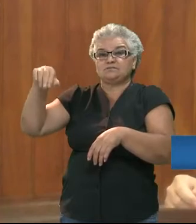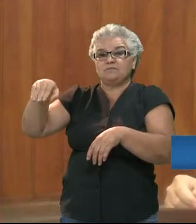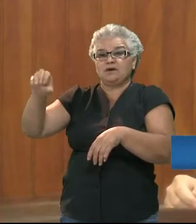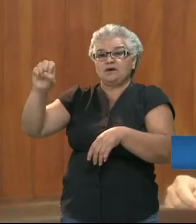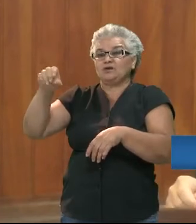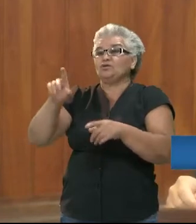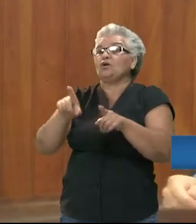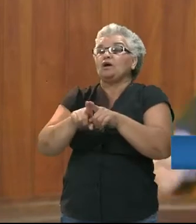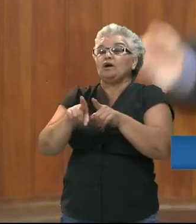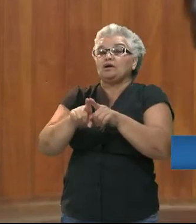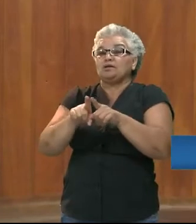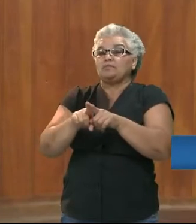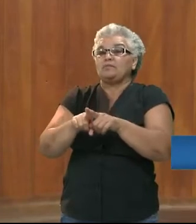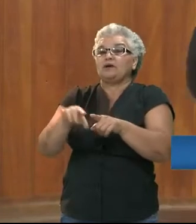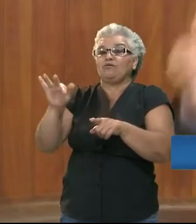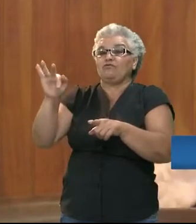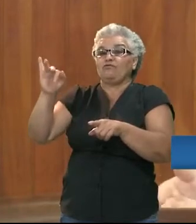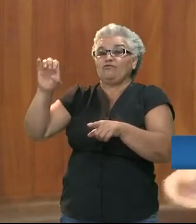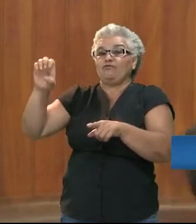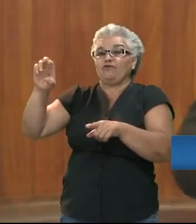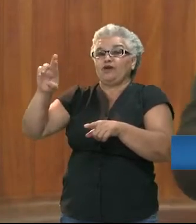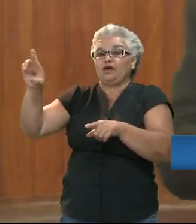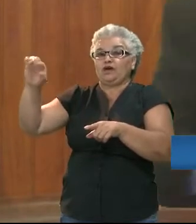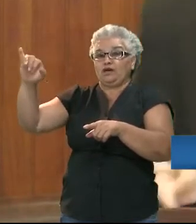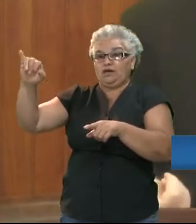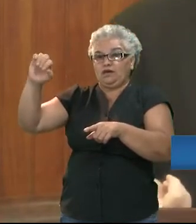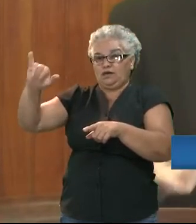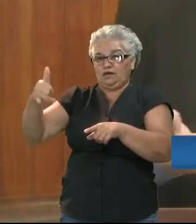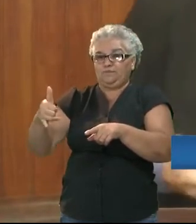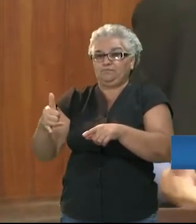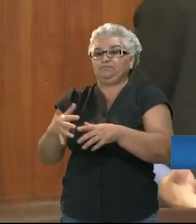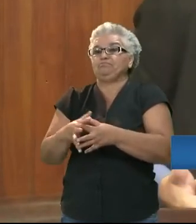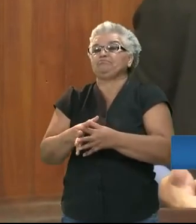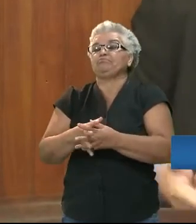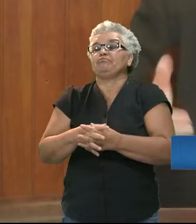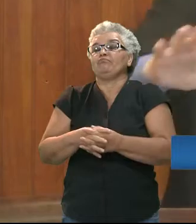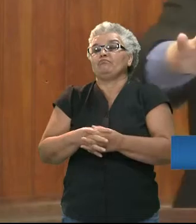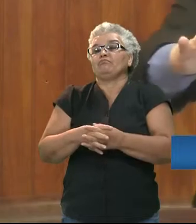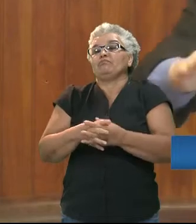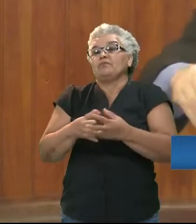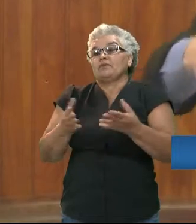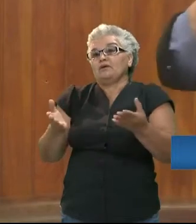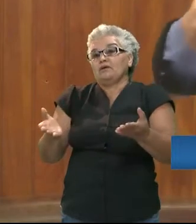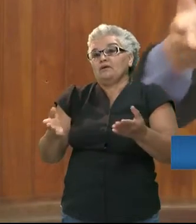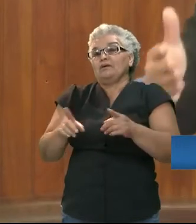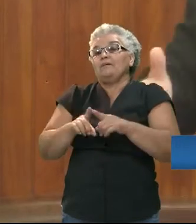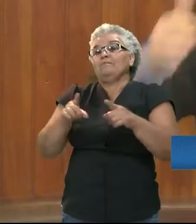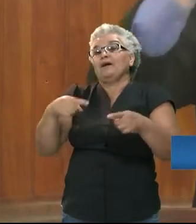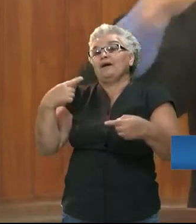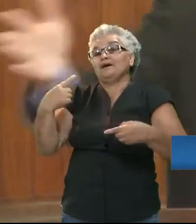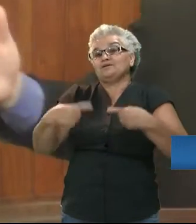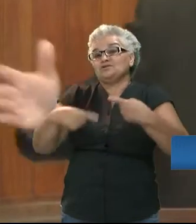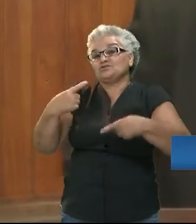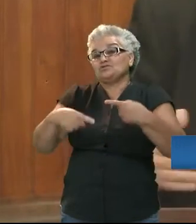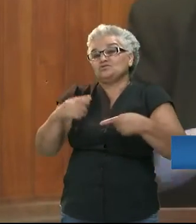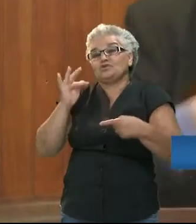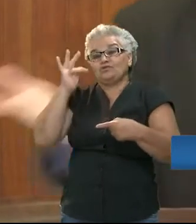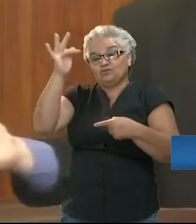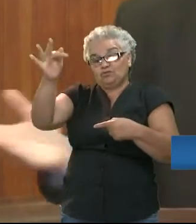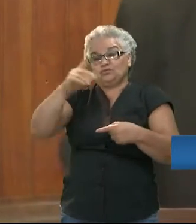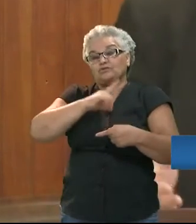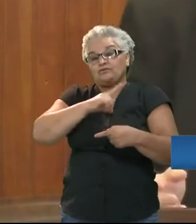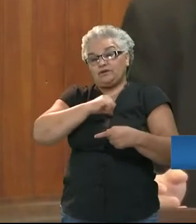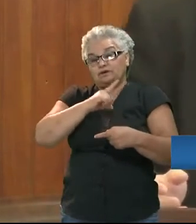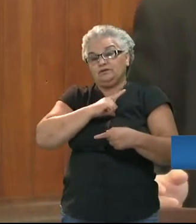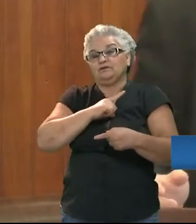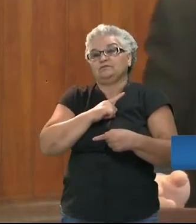tentar sugerir ou uma redação, sem que precisasse ser feita uma emenda lá. Mas essa é a discussão que nós teremos, e eu tenho certeza que, como todos